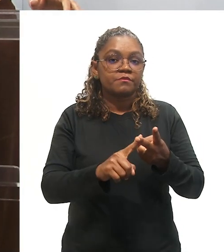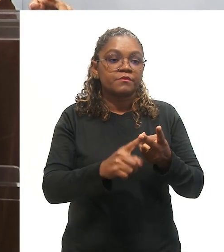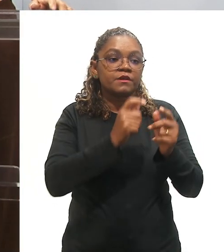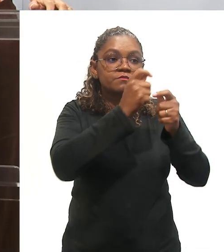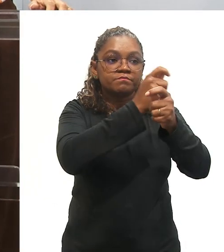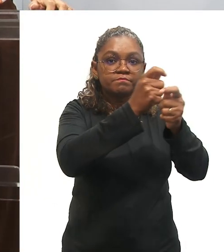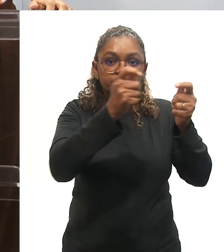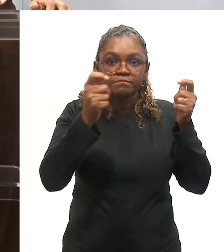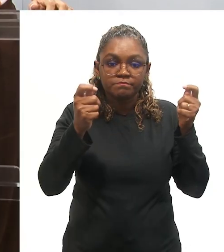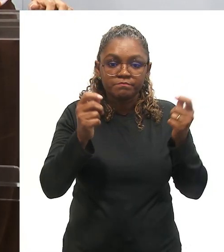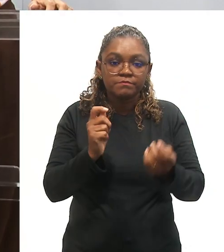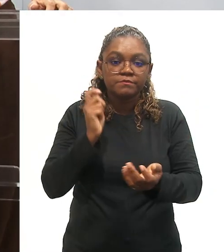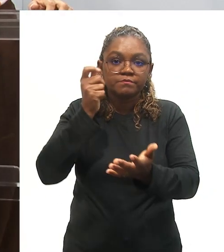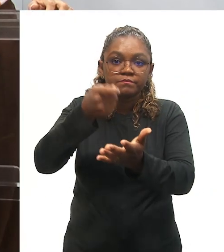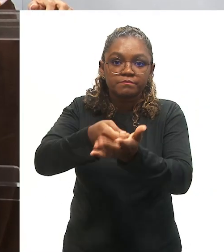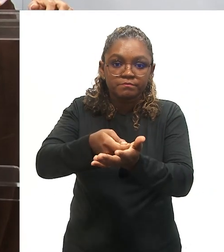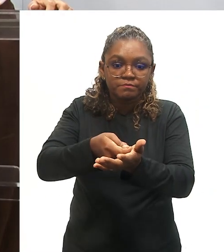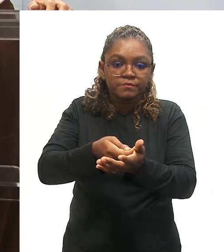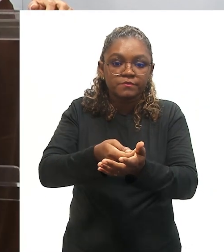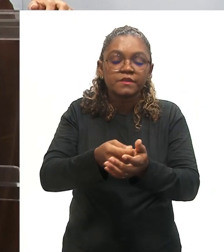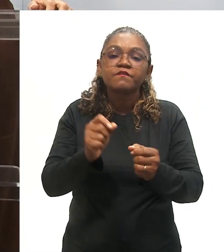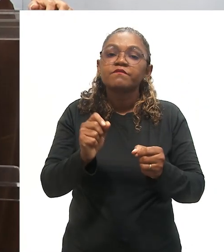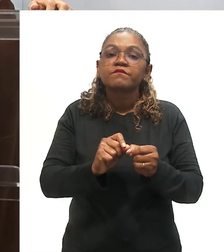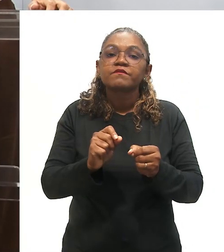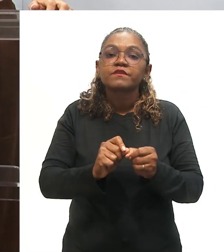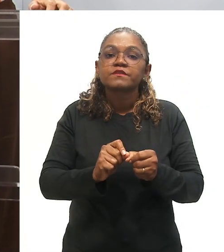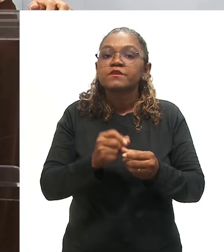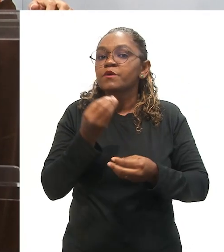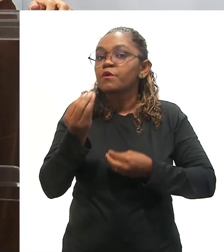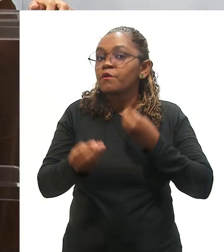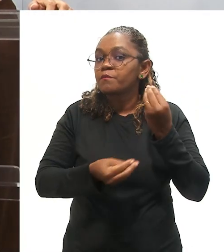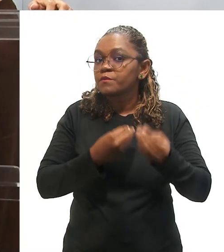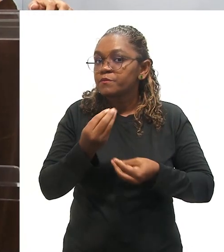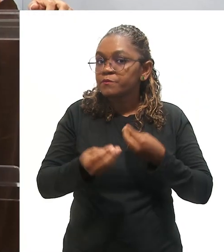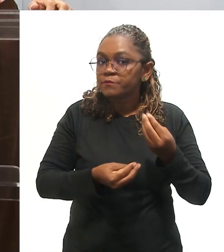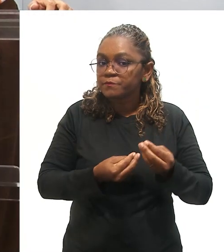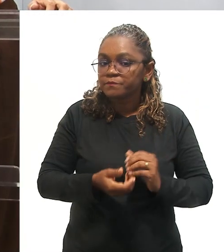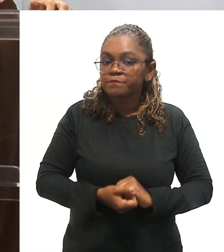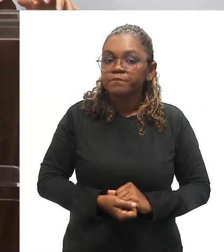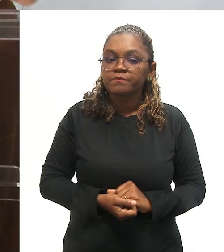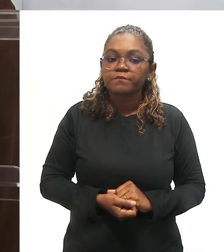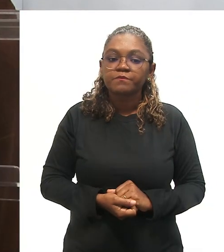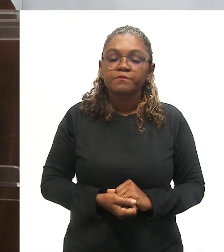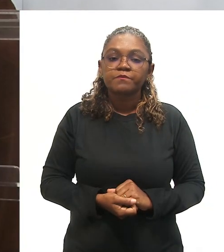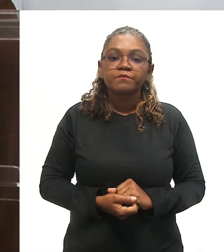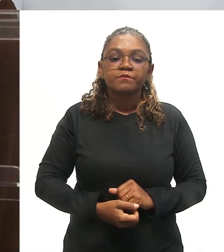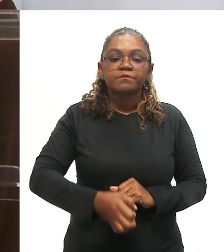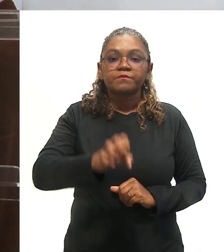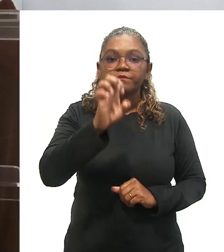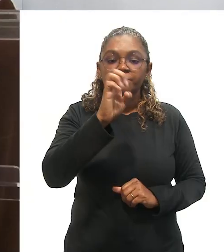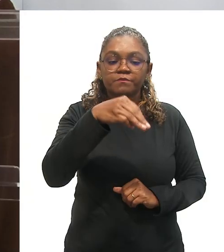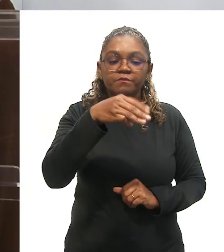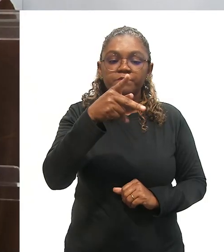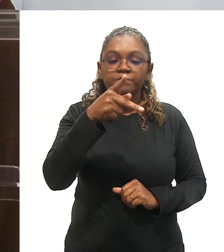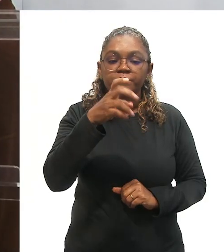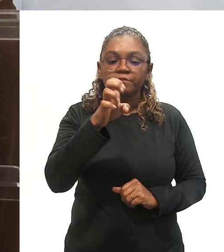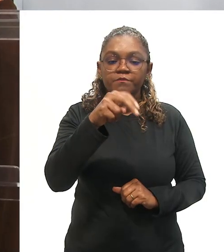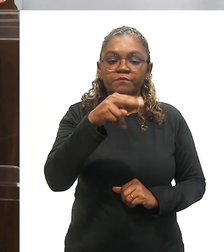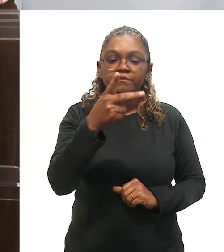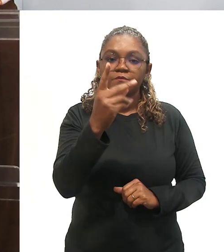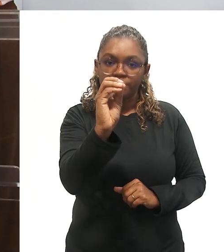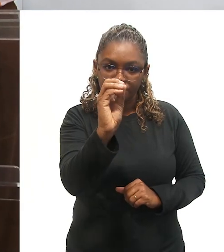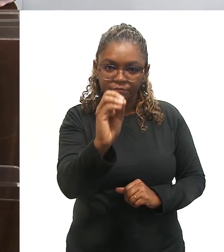despesa é feita através do quê? Lembre-se sempre, empenho, liquidação